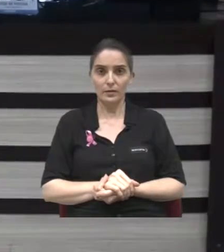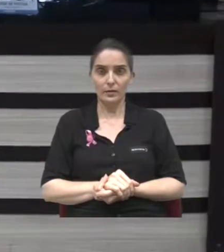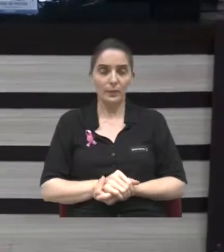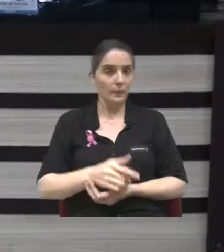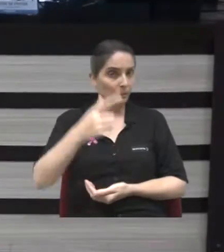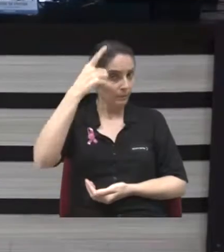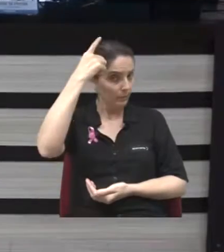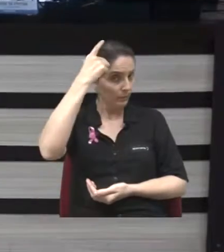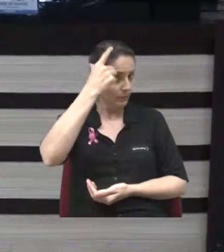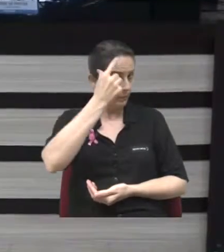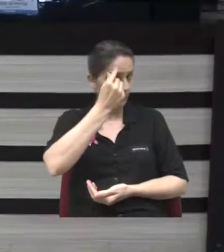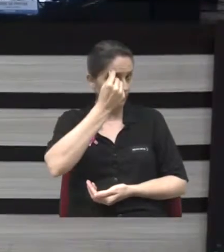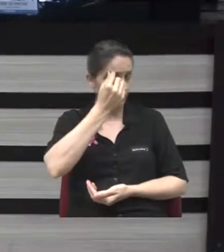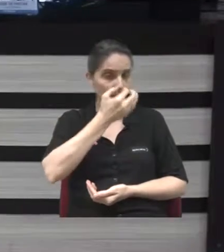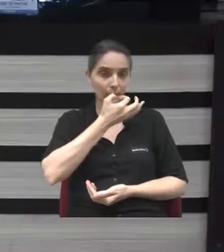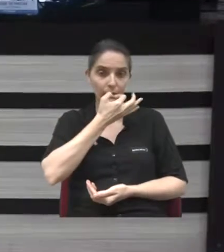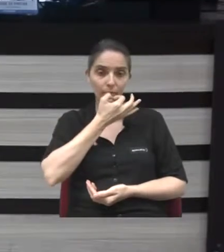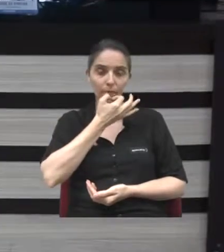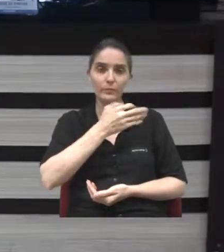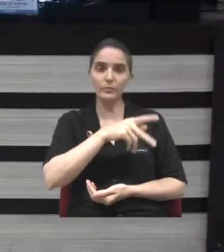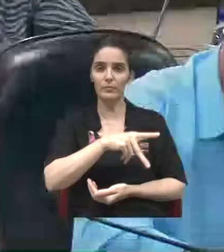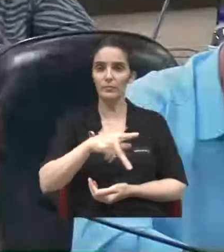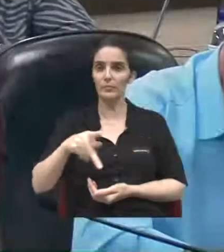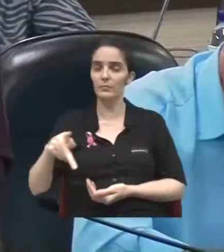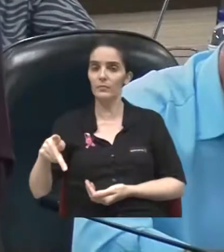Pereira. Presidente, eu